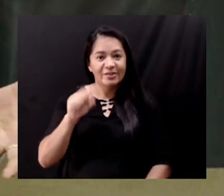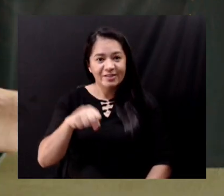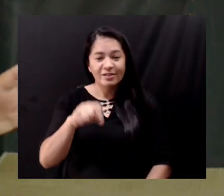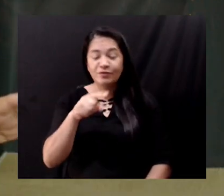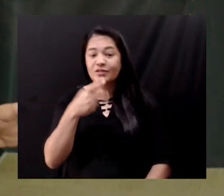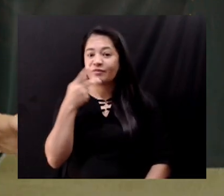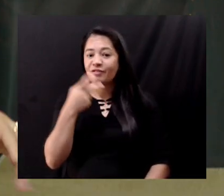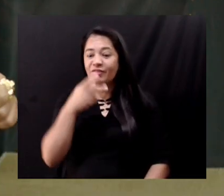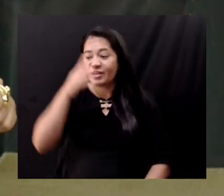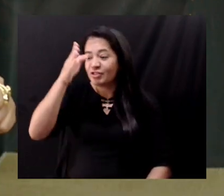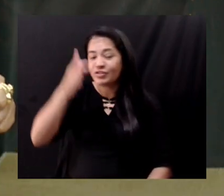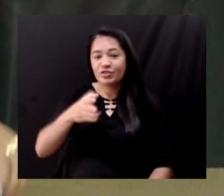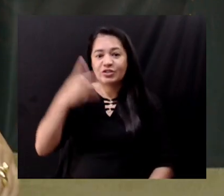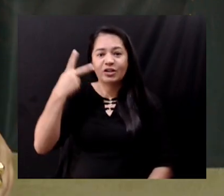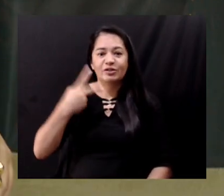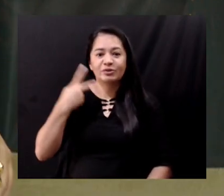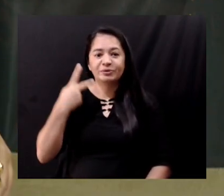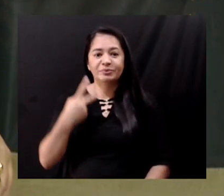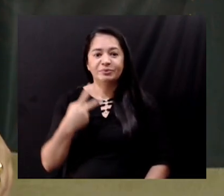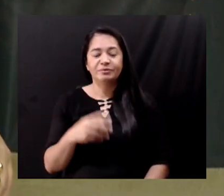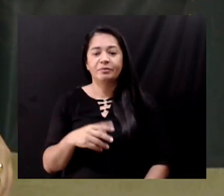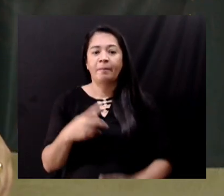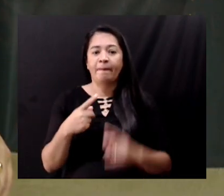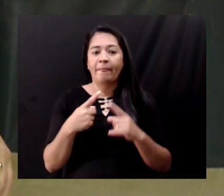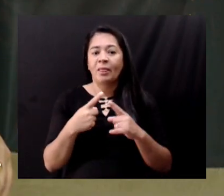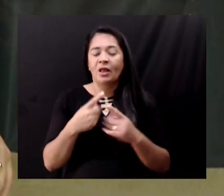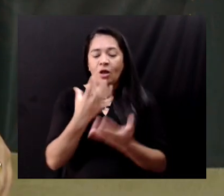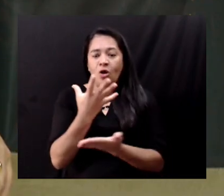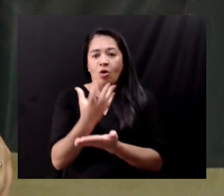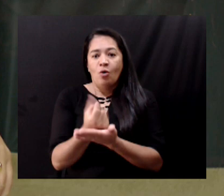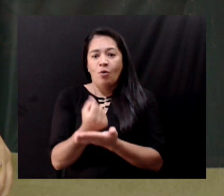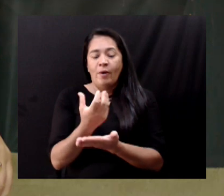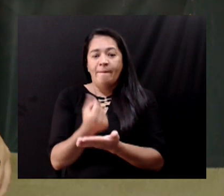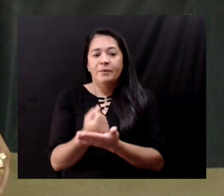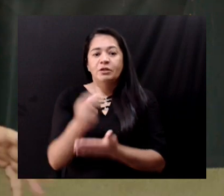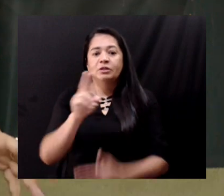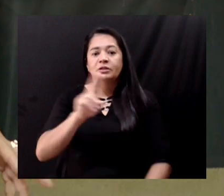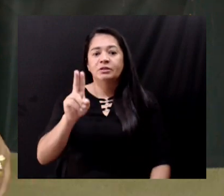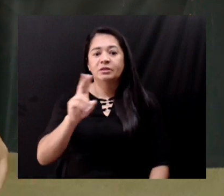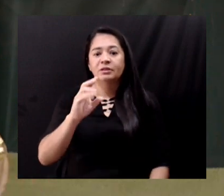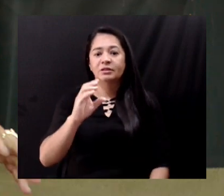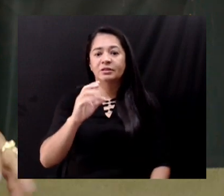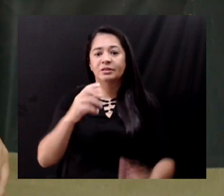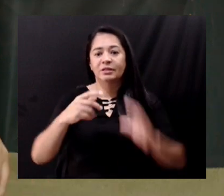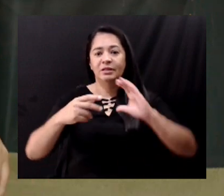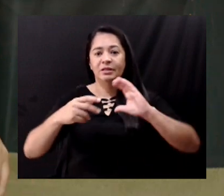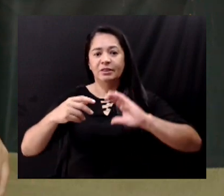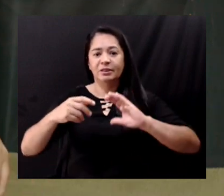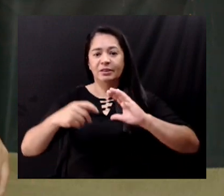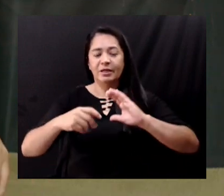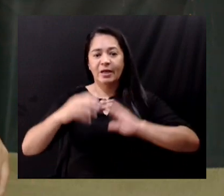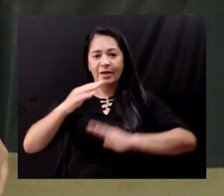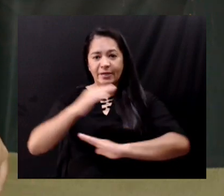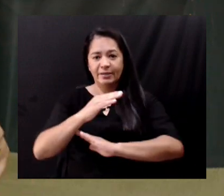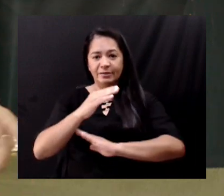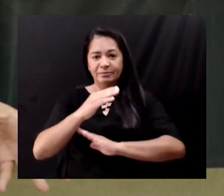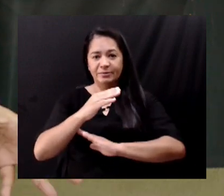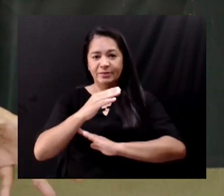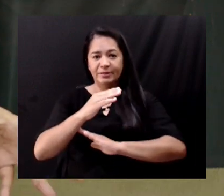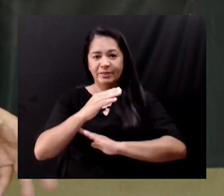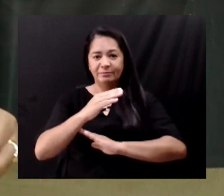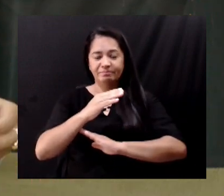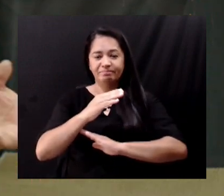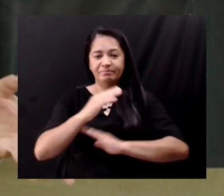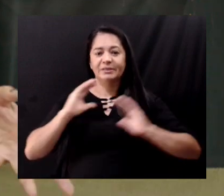com os vereadores. Esse aplicativo, ele foi batizado de Câmara Cidadã. Esse app pode interagir por meio do WhatsApp